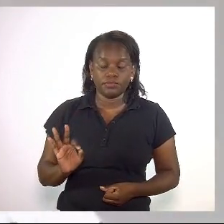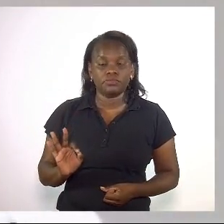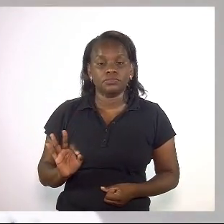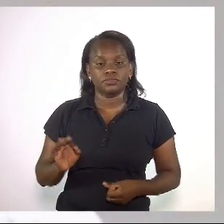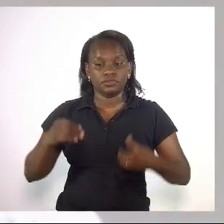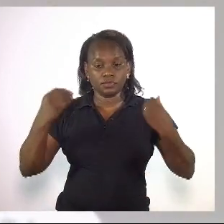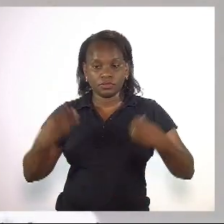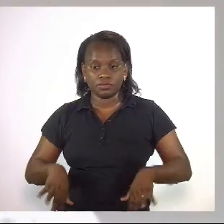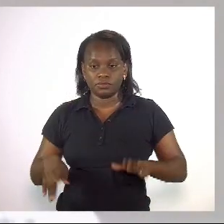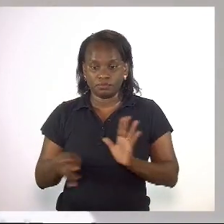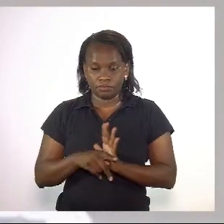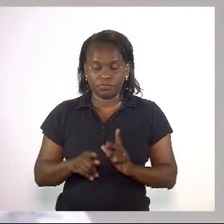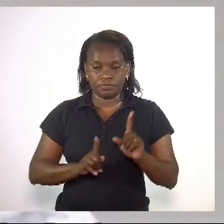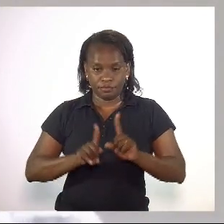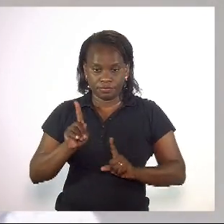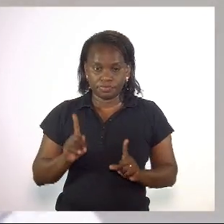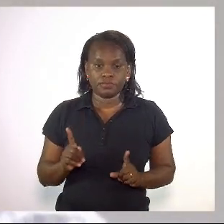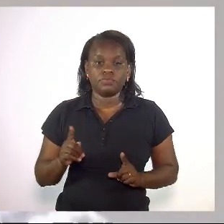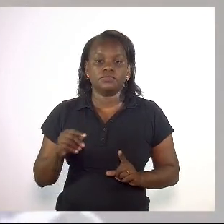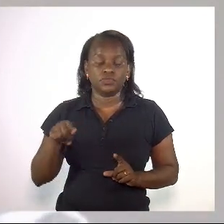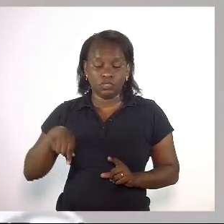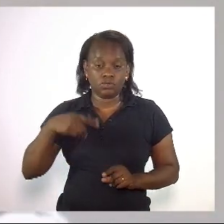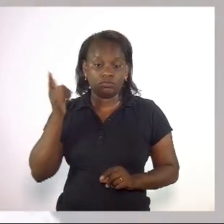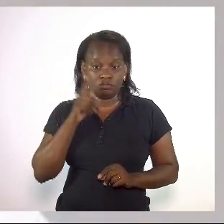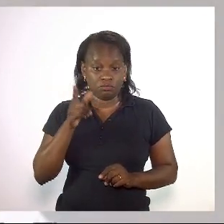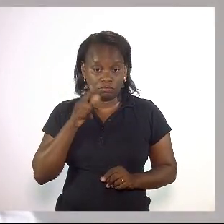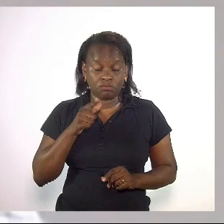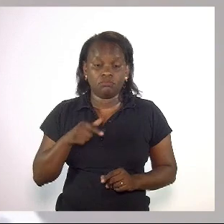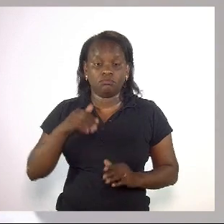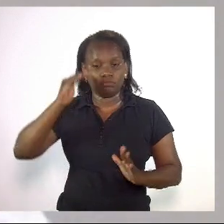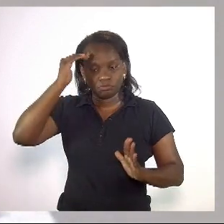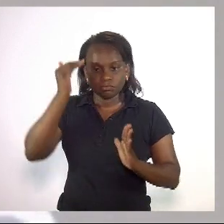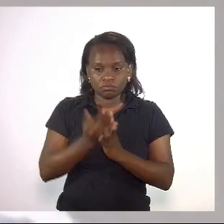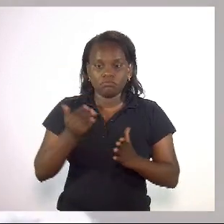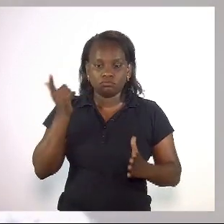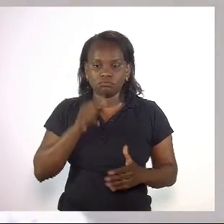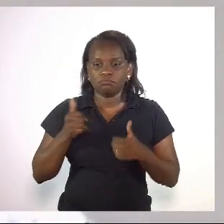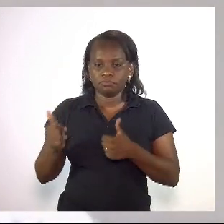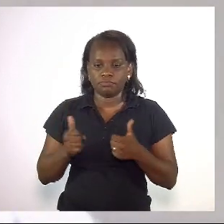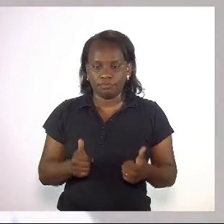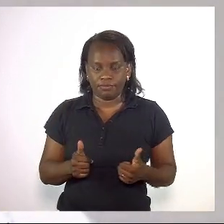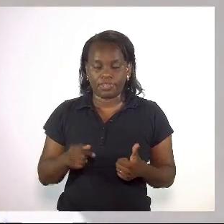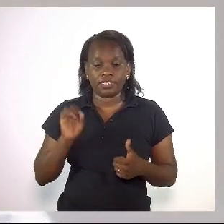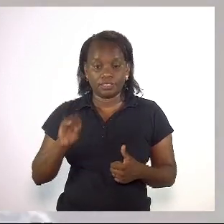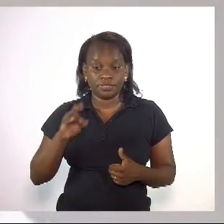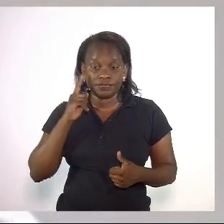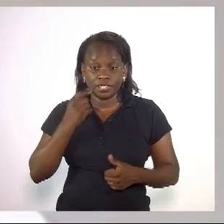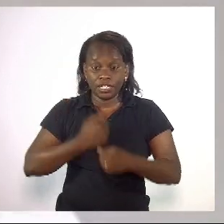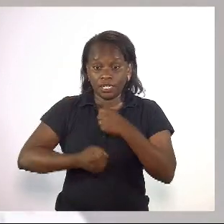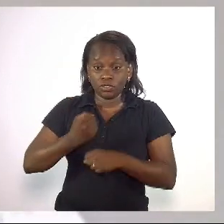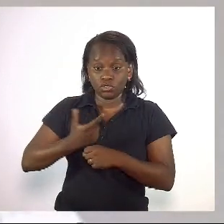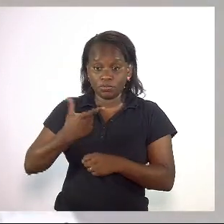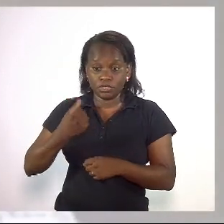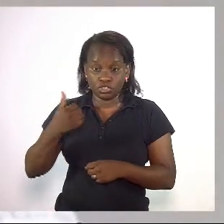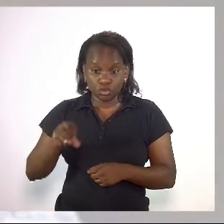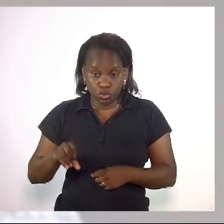das despesas do índice, ou seja, o nosso cumprimento do índice está melhorando. Se nós observarmos 18, nós